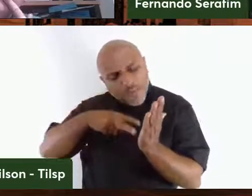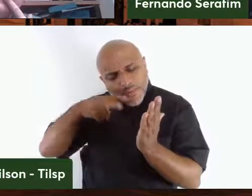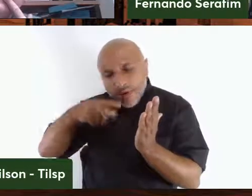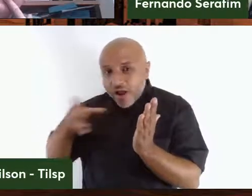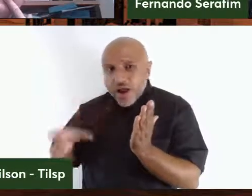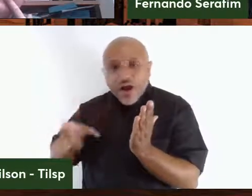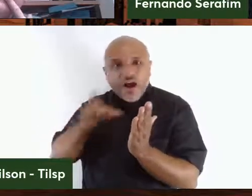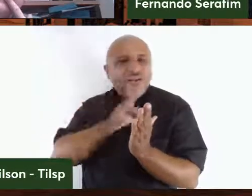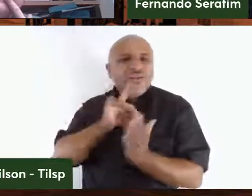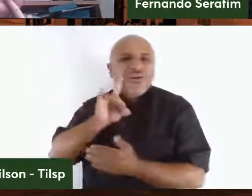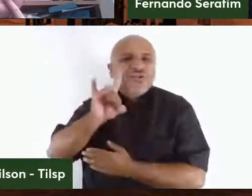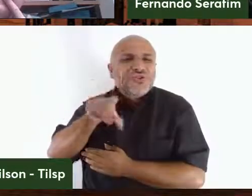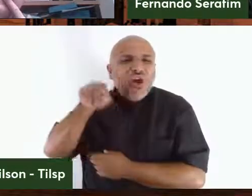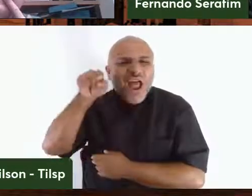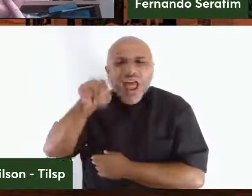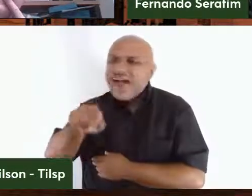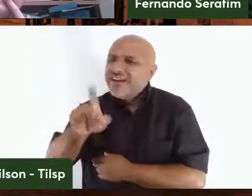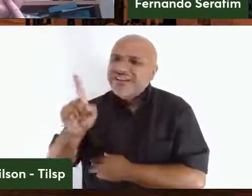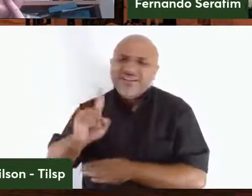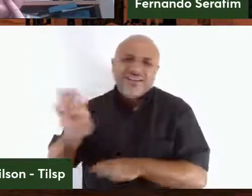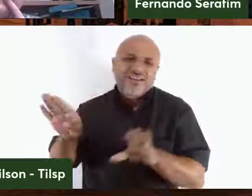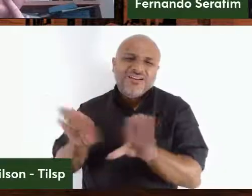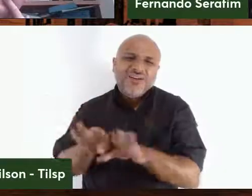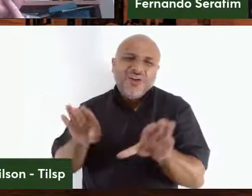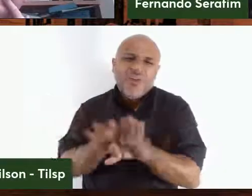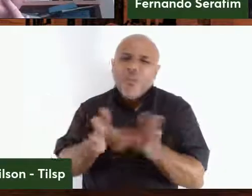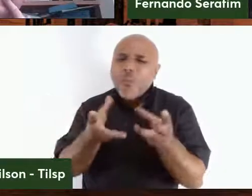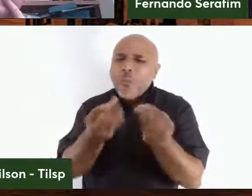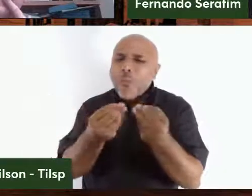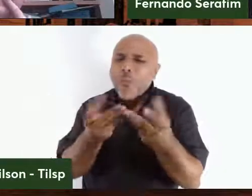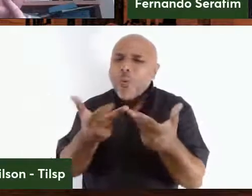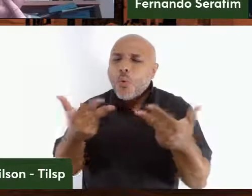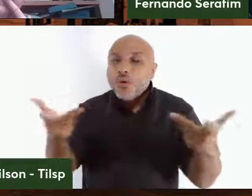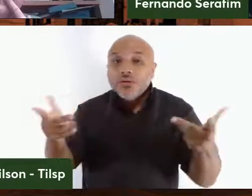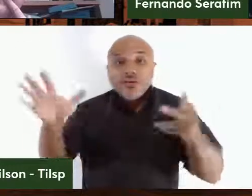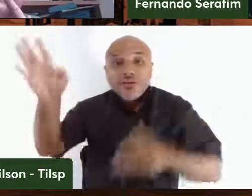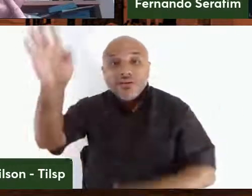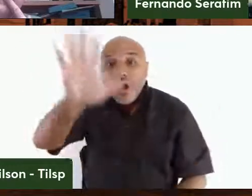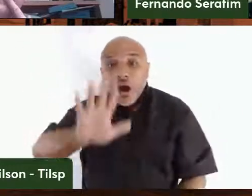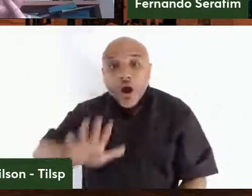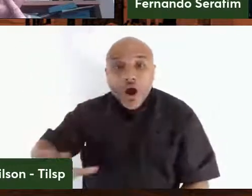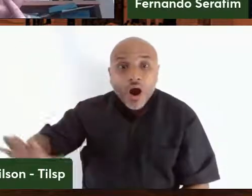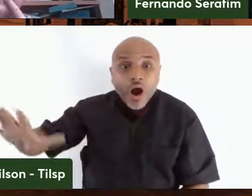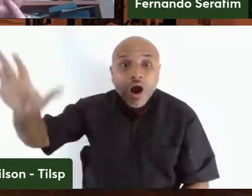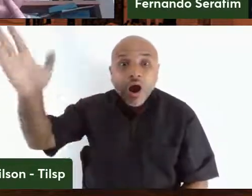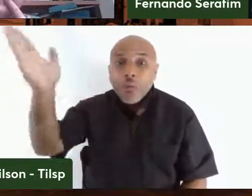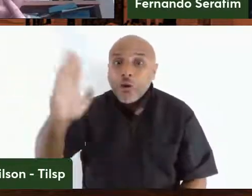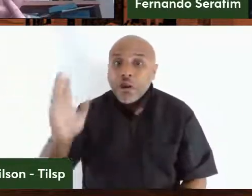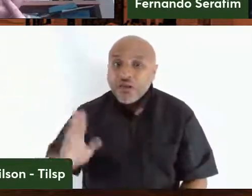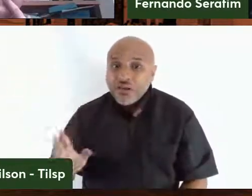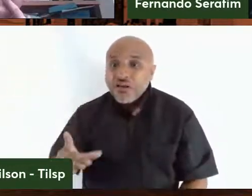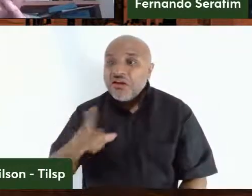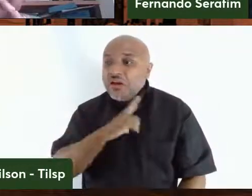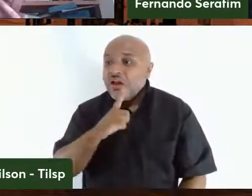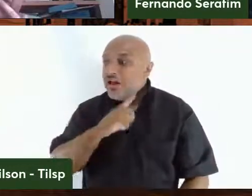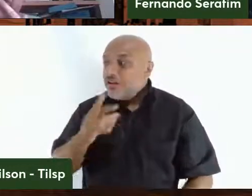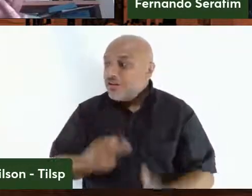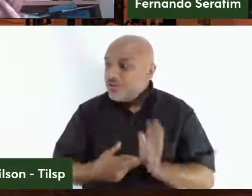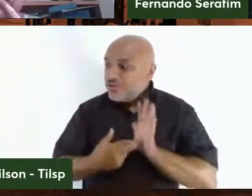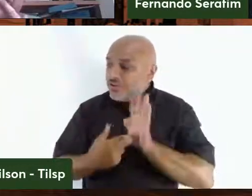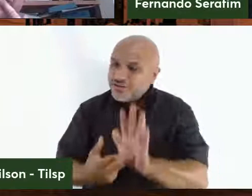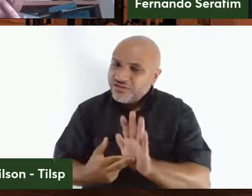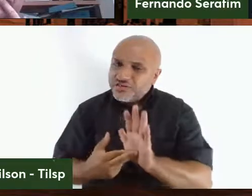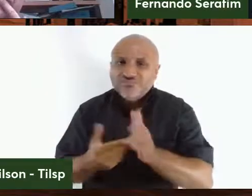só ela. Ela é tantas, né, desse nosso Brasilzão, né, Milton? Tantas. Ela representa tanto